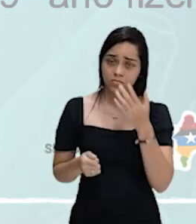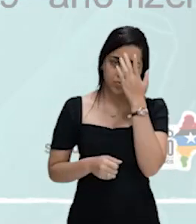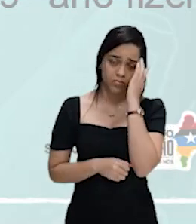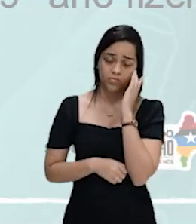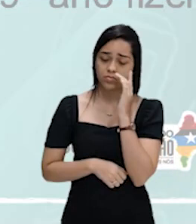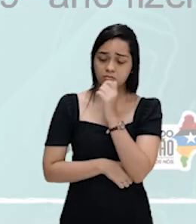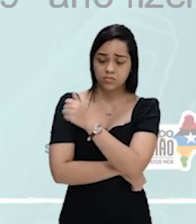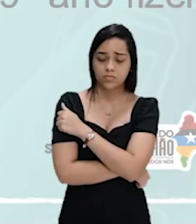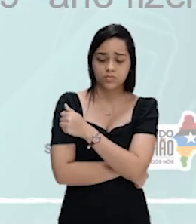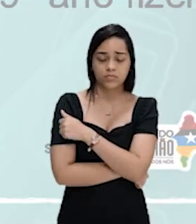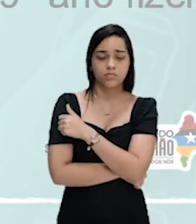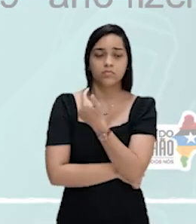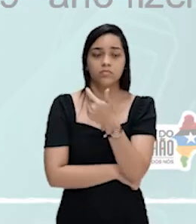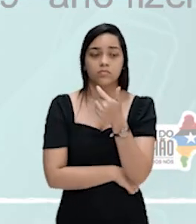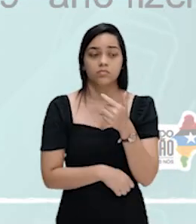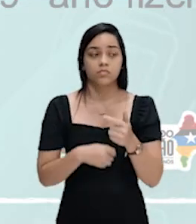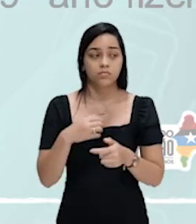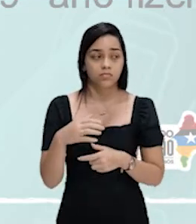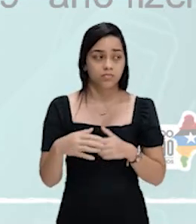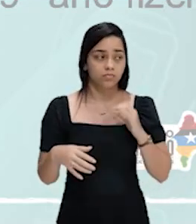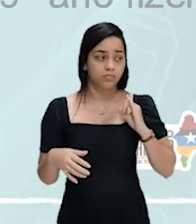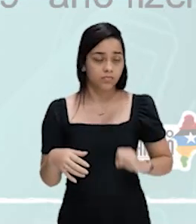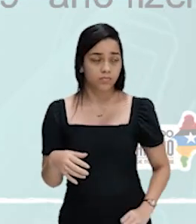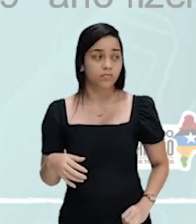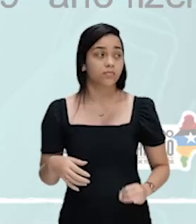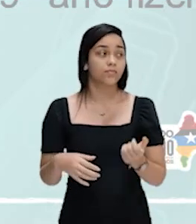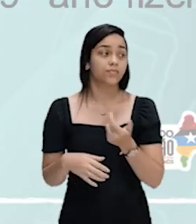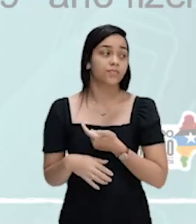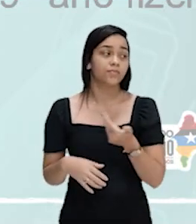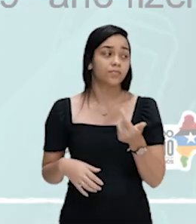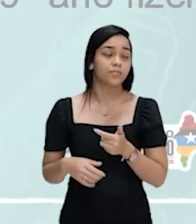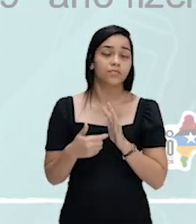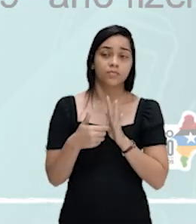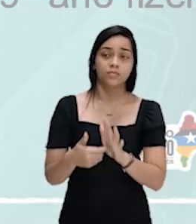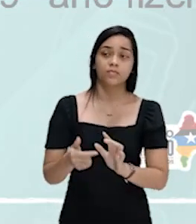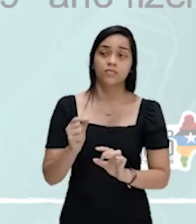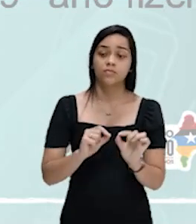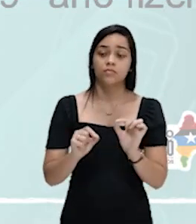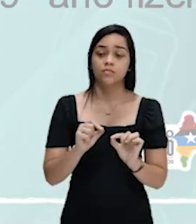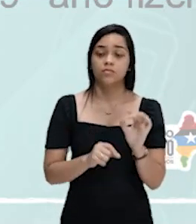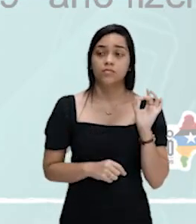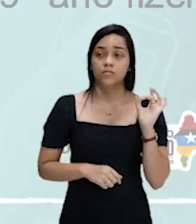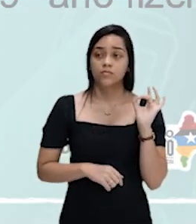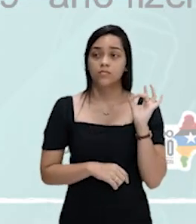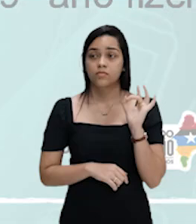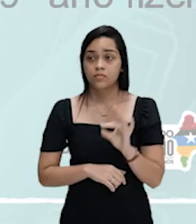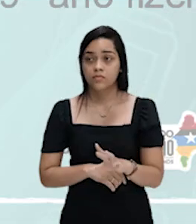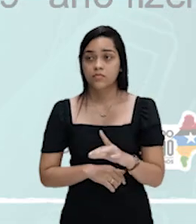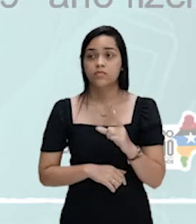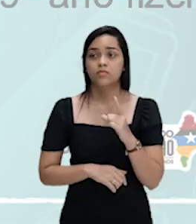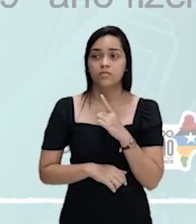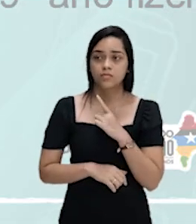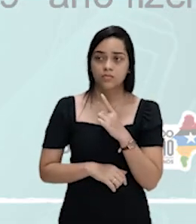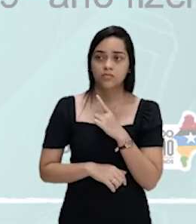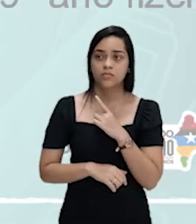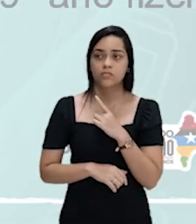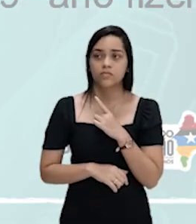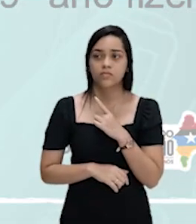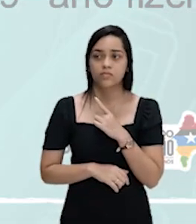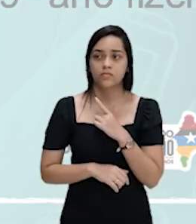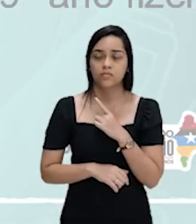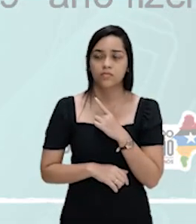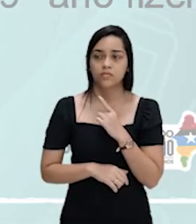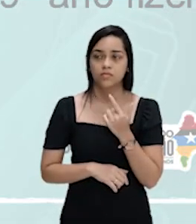ficar sem recreio agora a segunda indica que somente os que ficaram